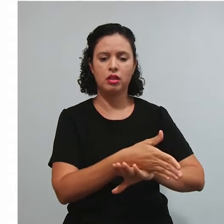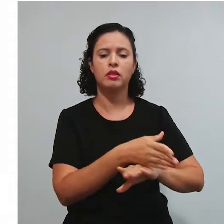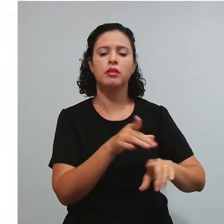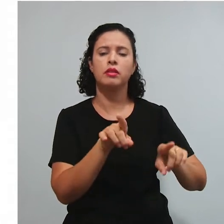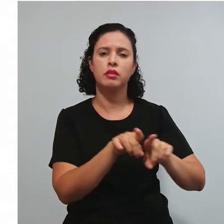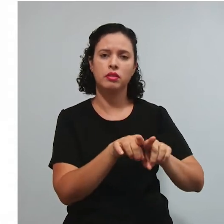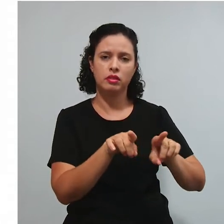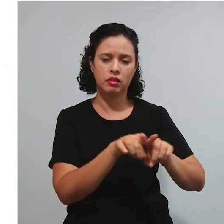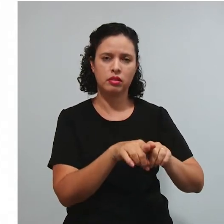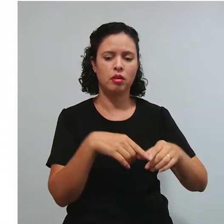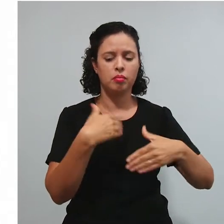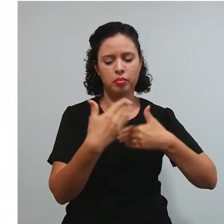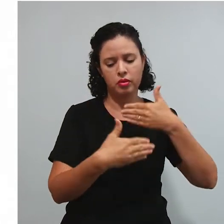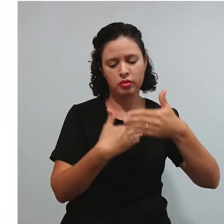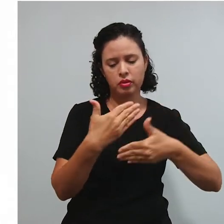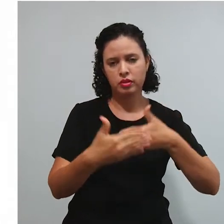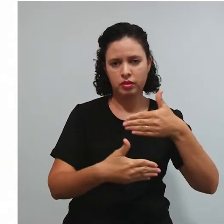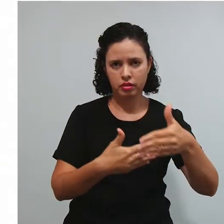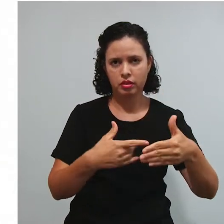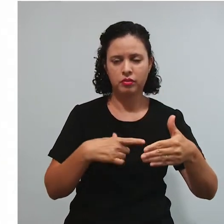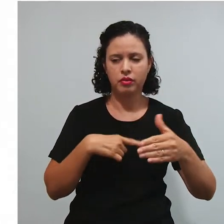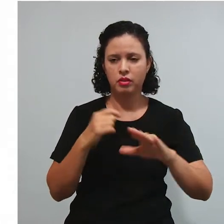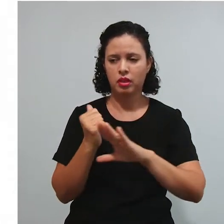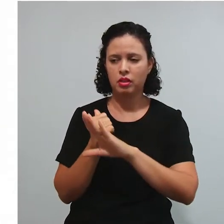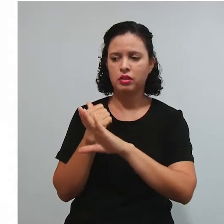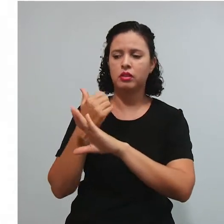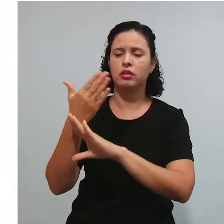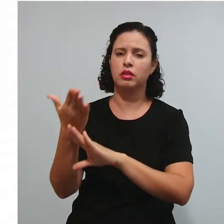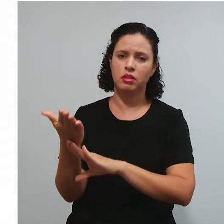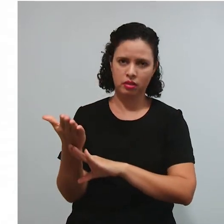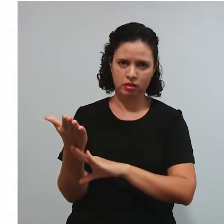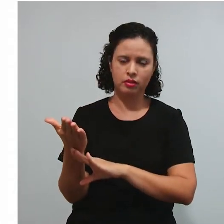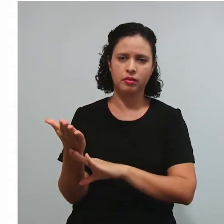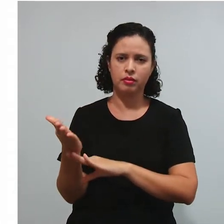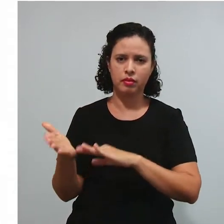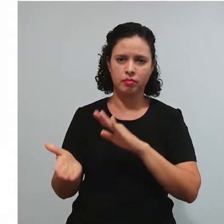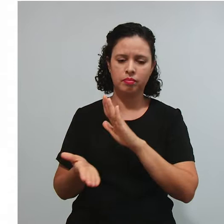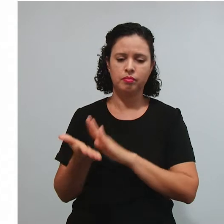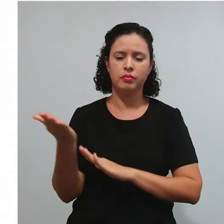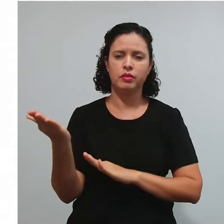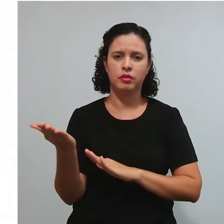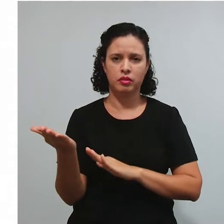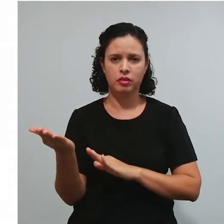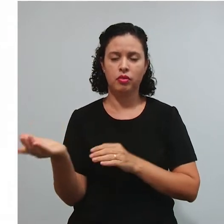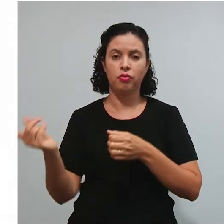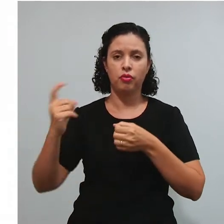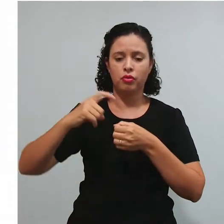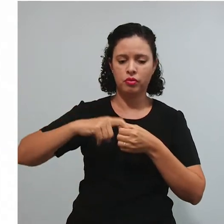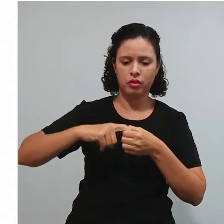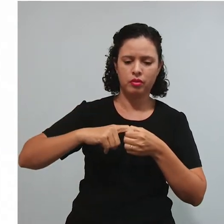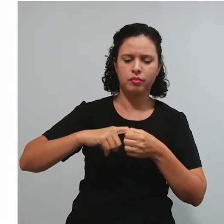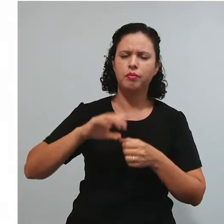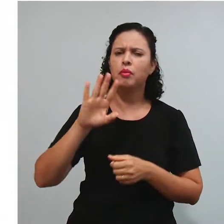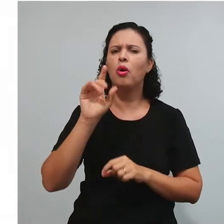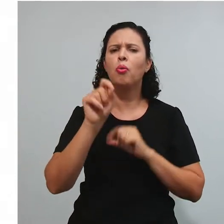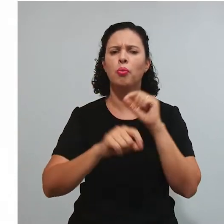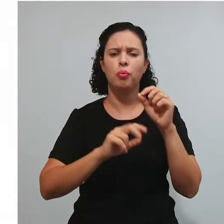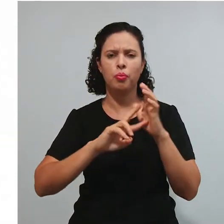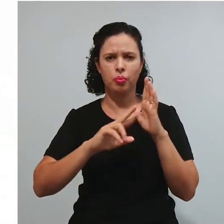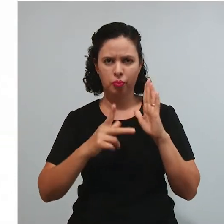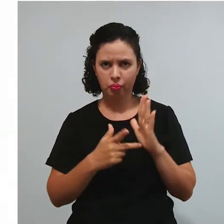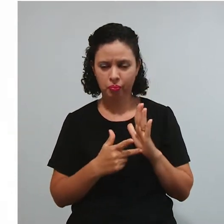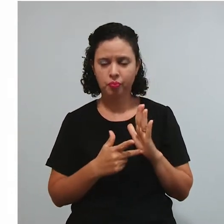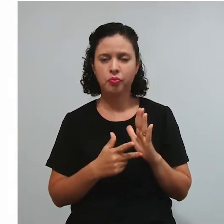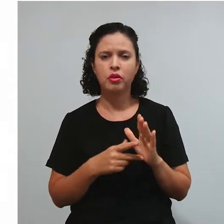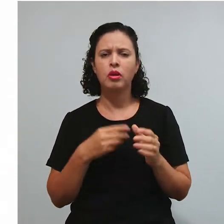e vai processar essas entradas e vai devolver saídas. Mas o que é isso,